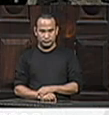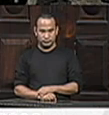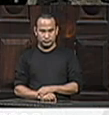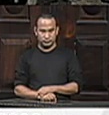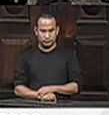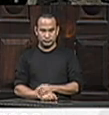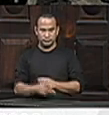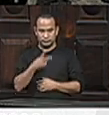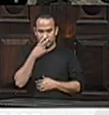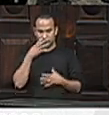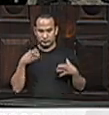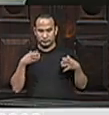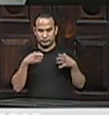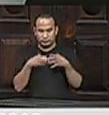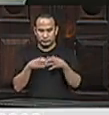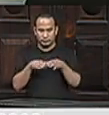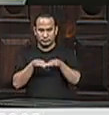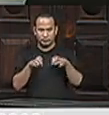Pela comissão.